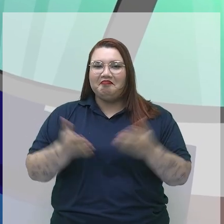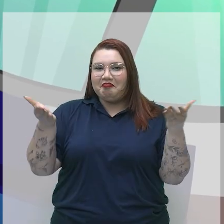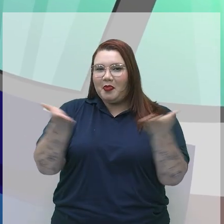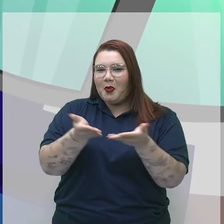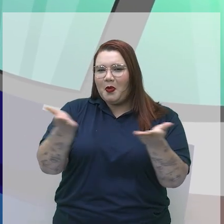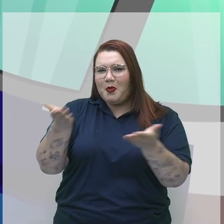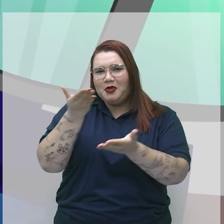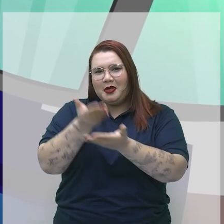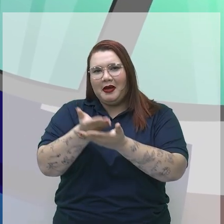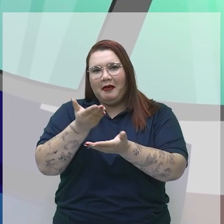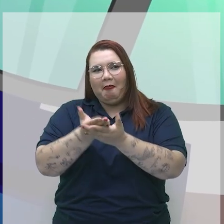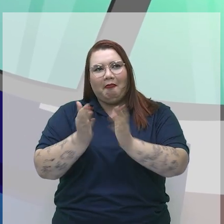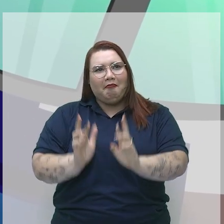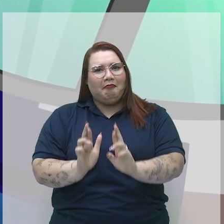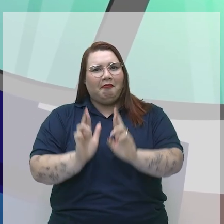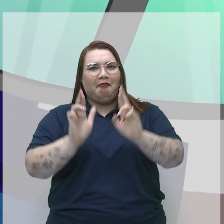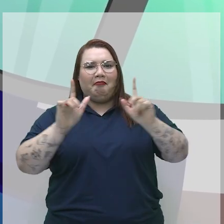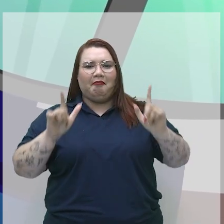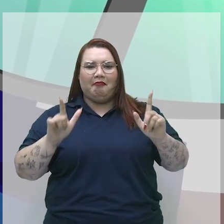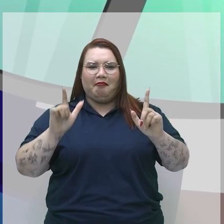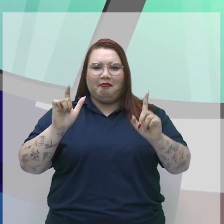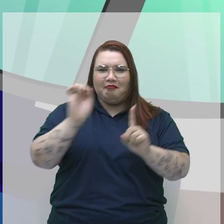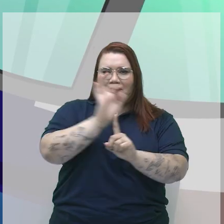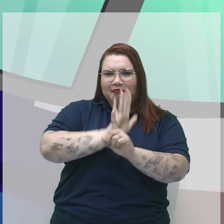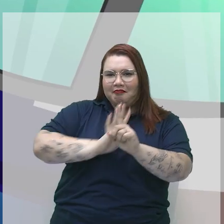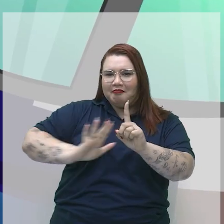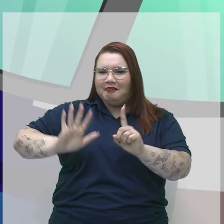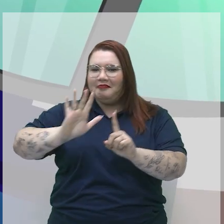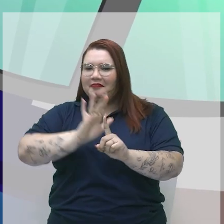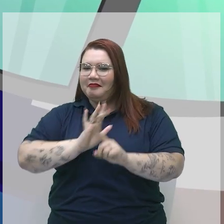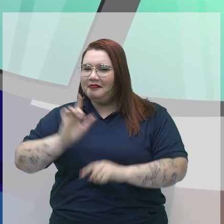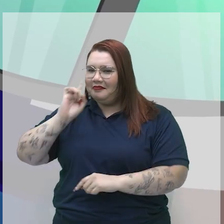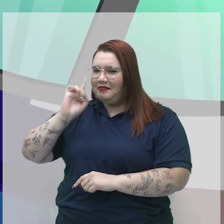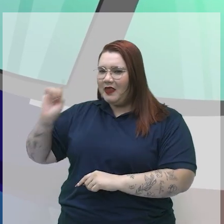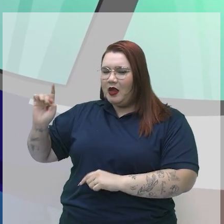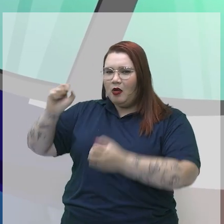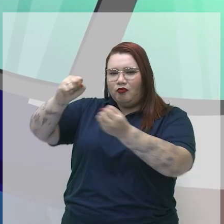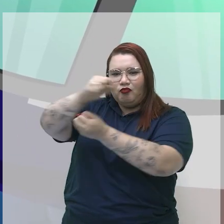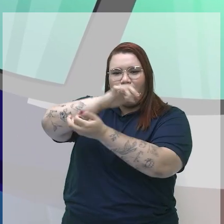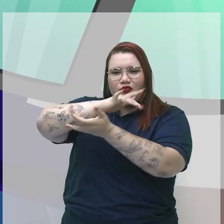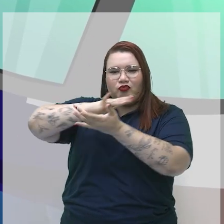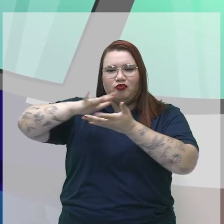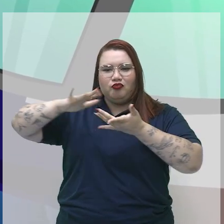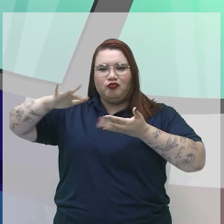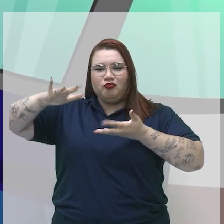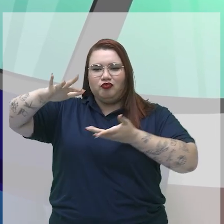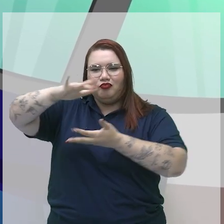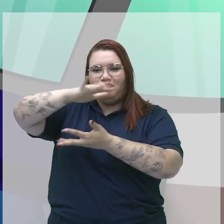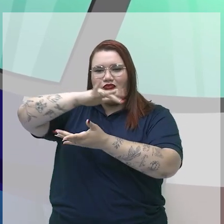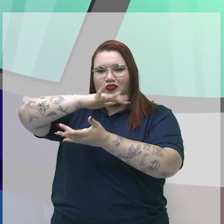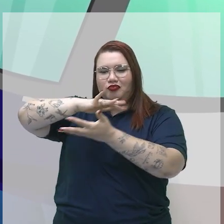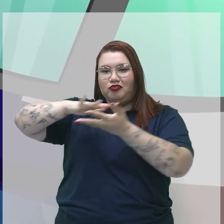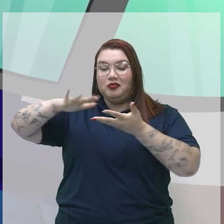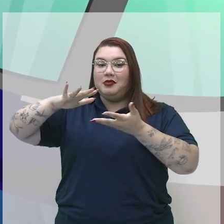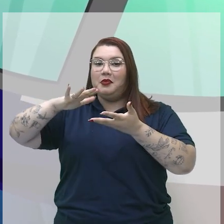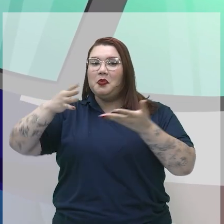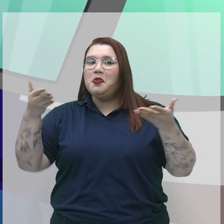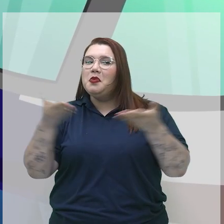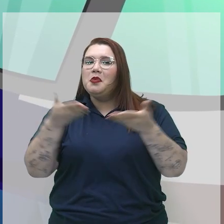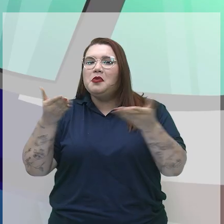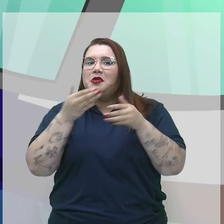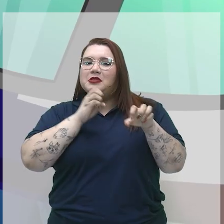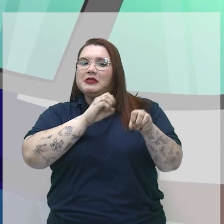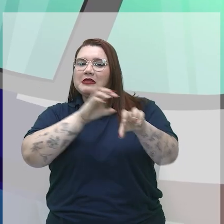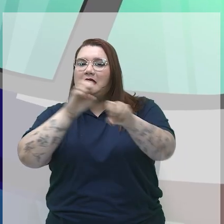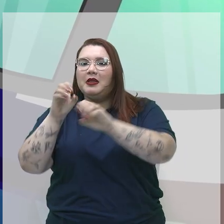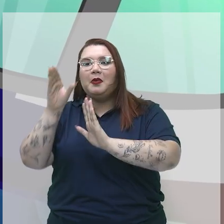Hoje a nossa aula está bem diferente, num ambiente aqui que vocês estão vendo direto do espaço. Nós vamos introduzir aí um